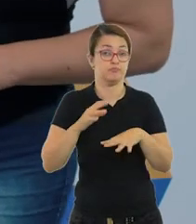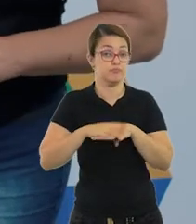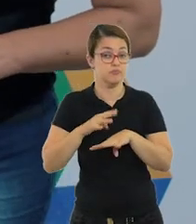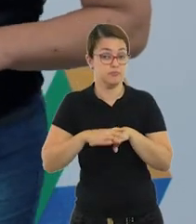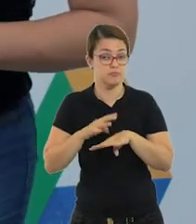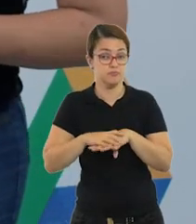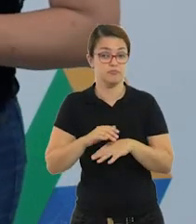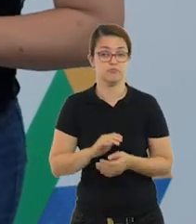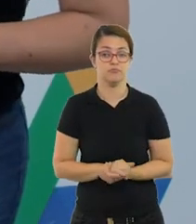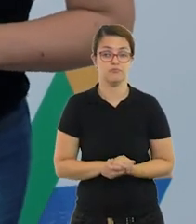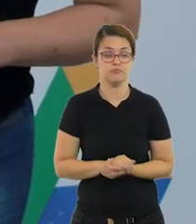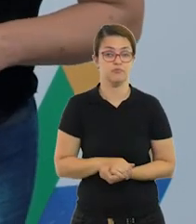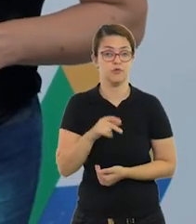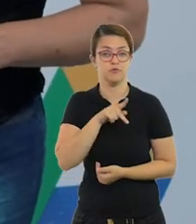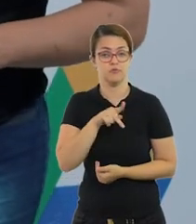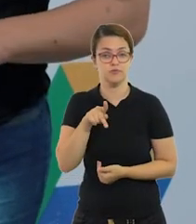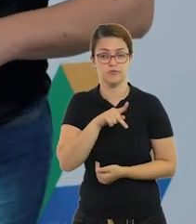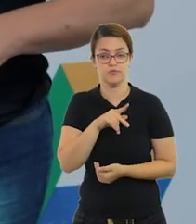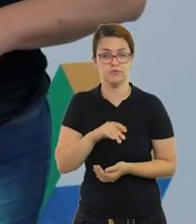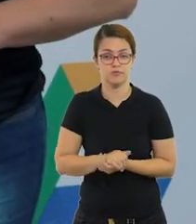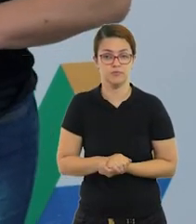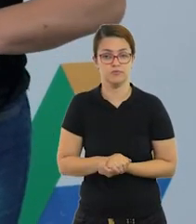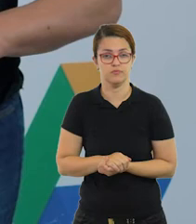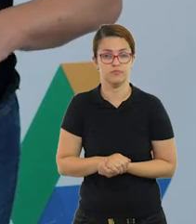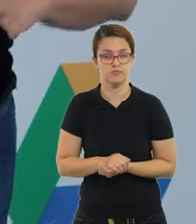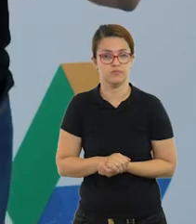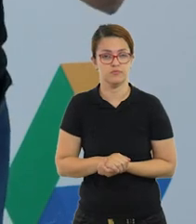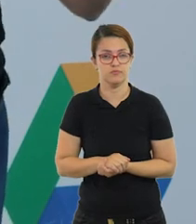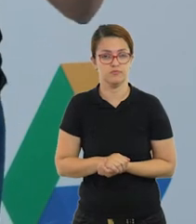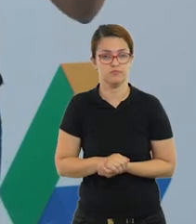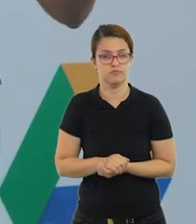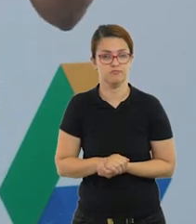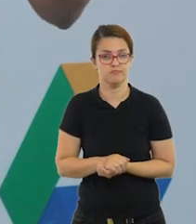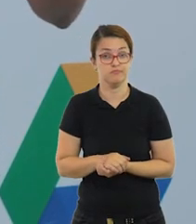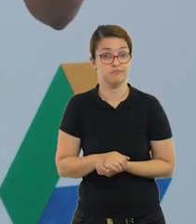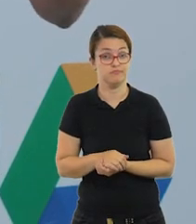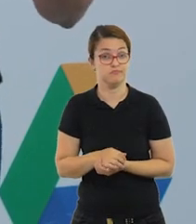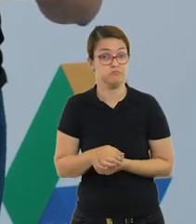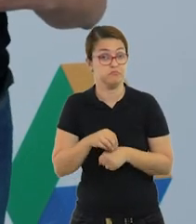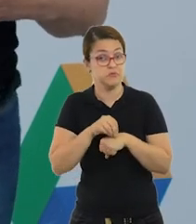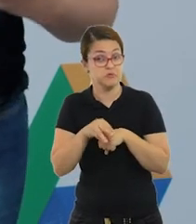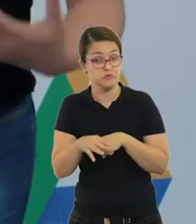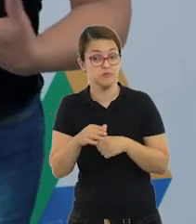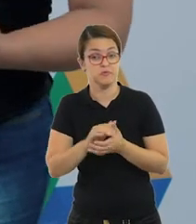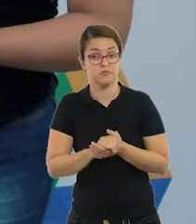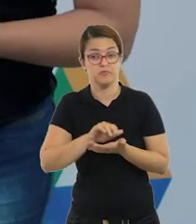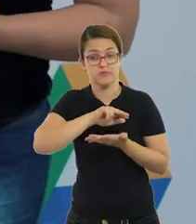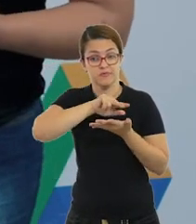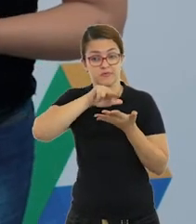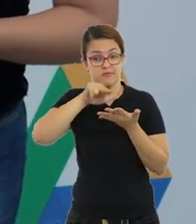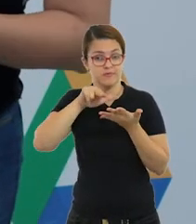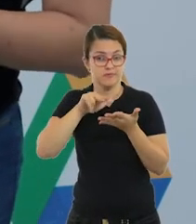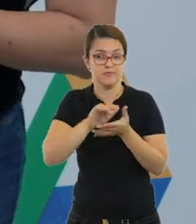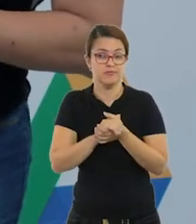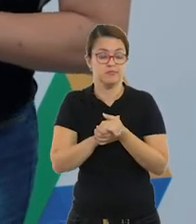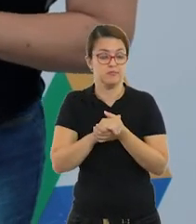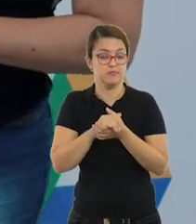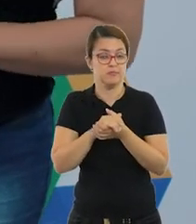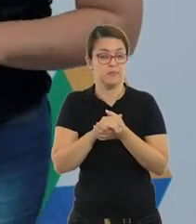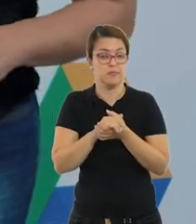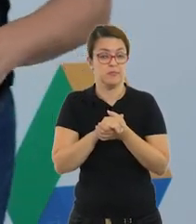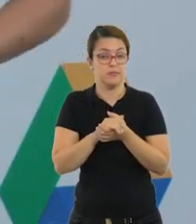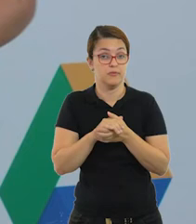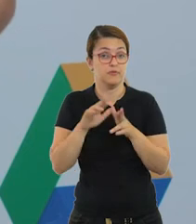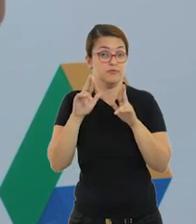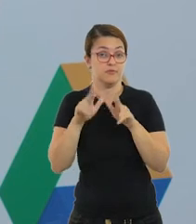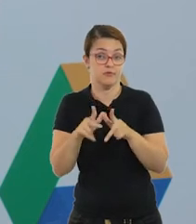matemática. Matemática, o professor do regular propõe muitas coisas que a gente imagina que esteja aquém da criança com